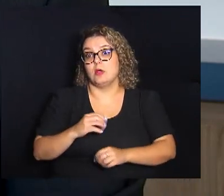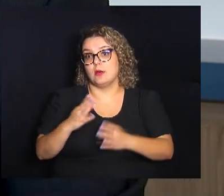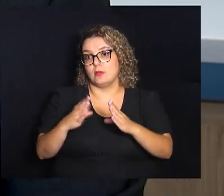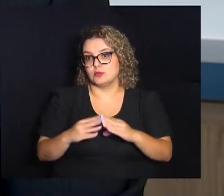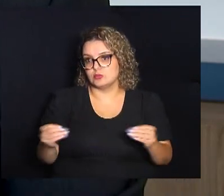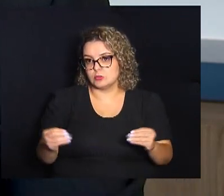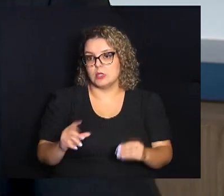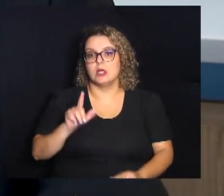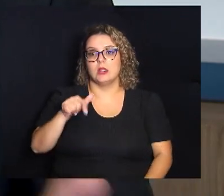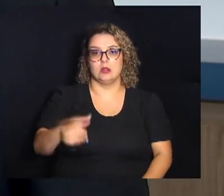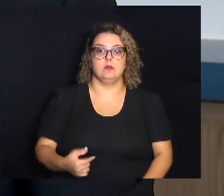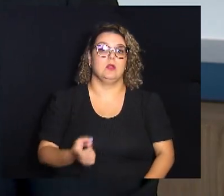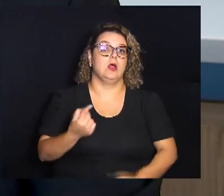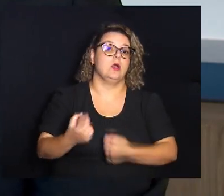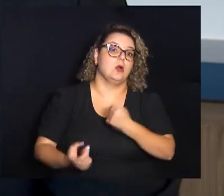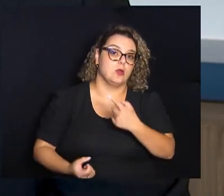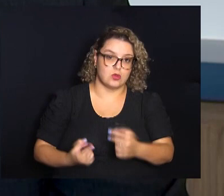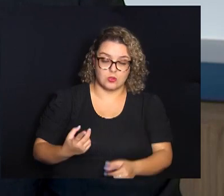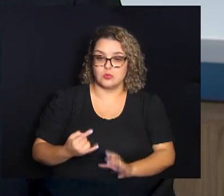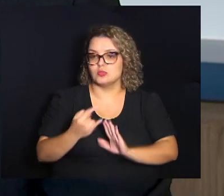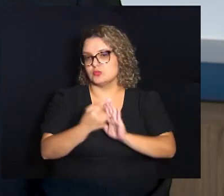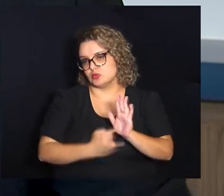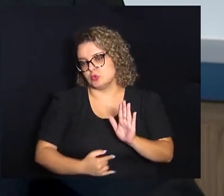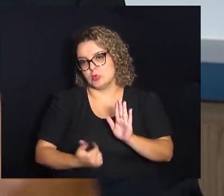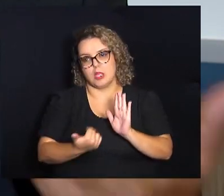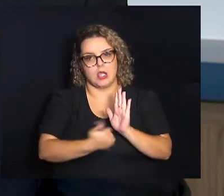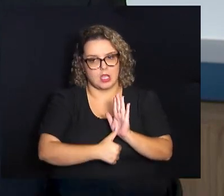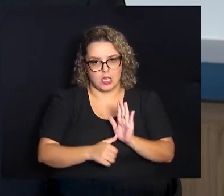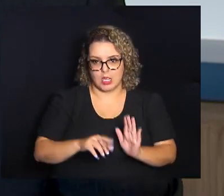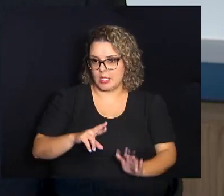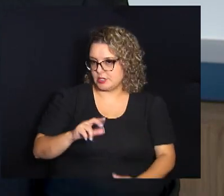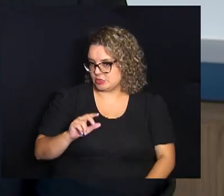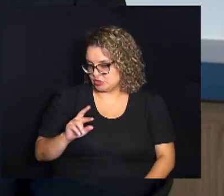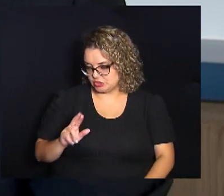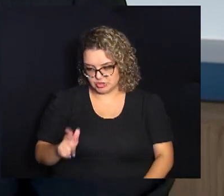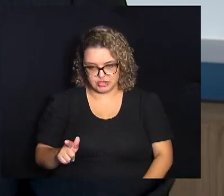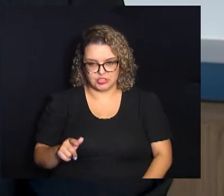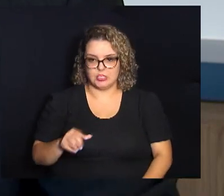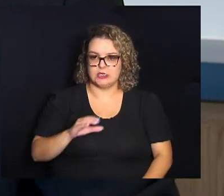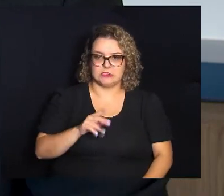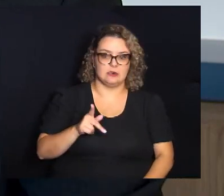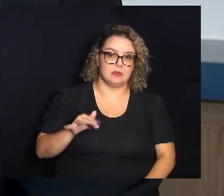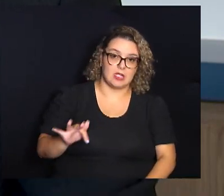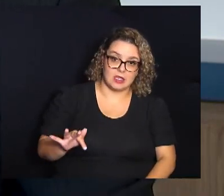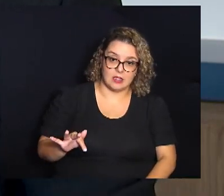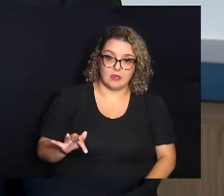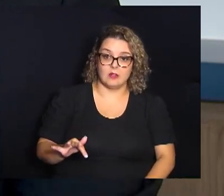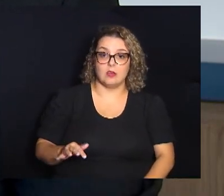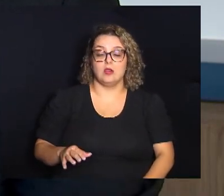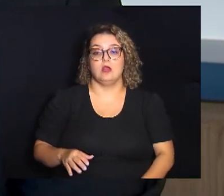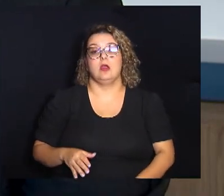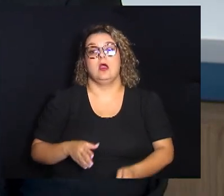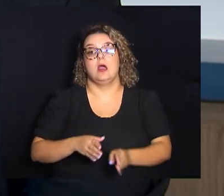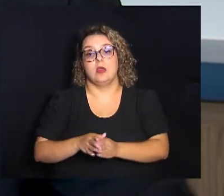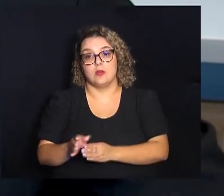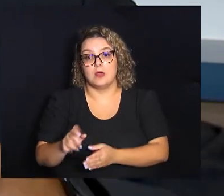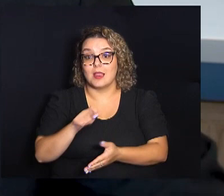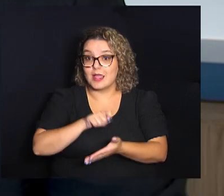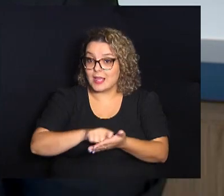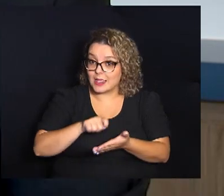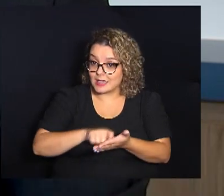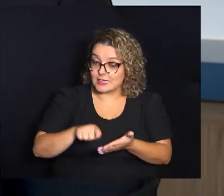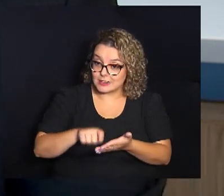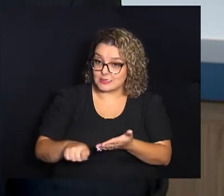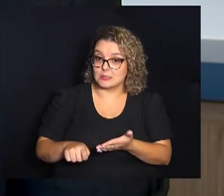tiver que passar algum documento, a cópia de um RG, de um CPF, para alguma finalidade, recomenda-se que você escreva